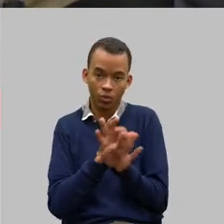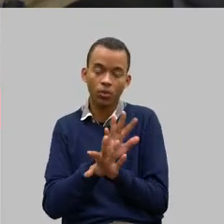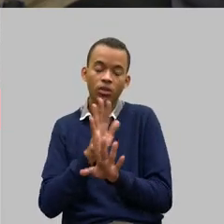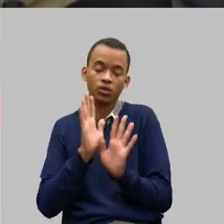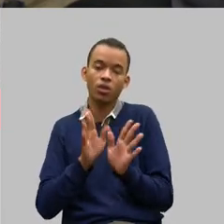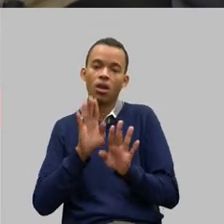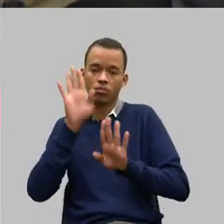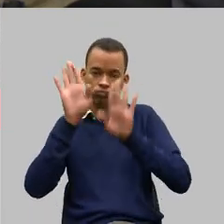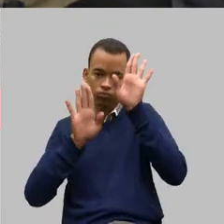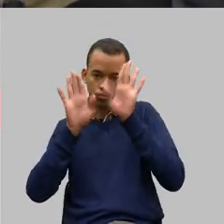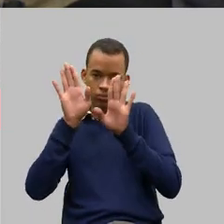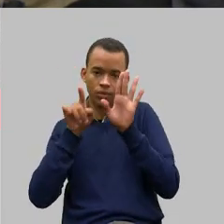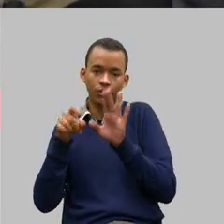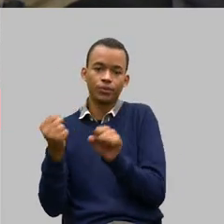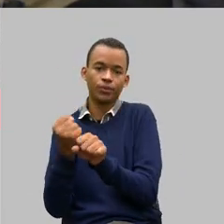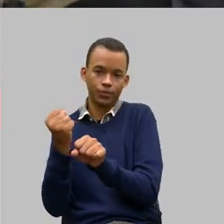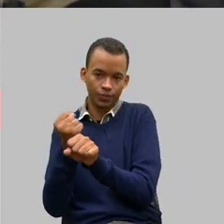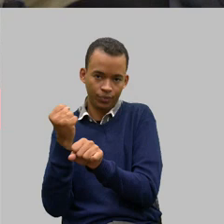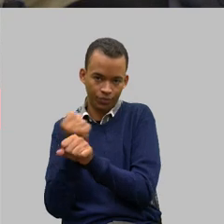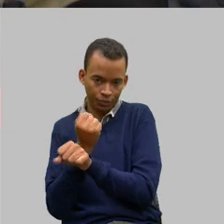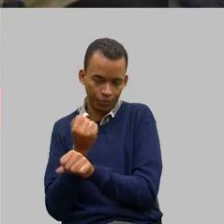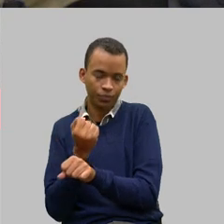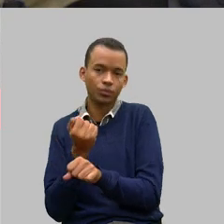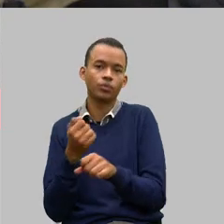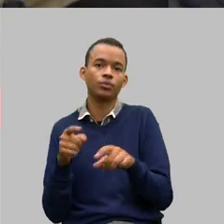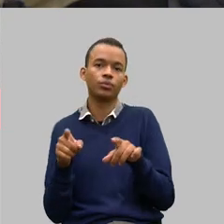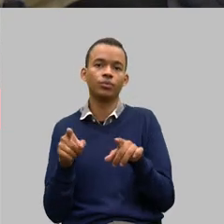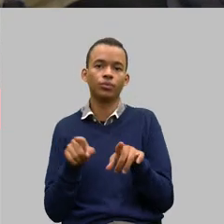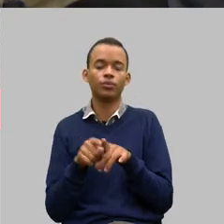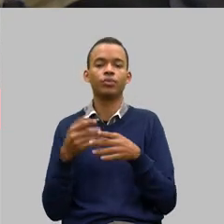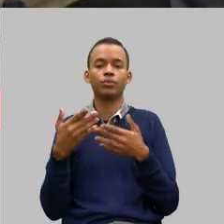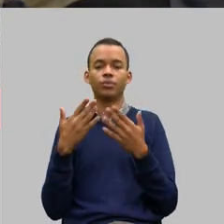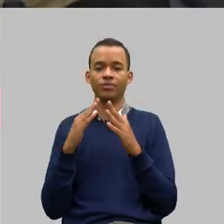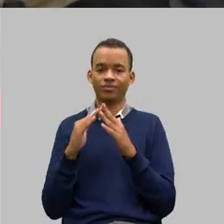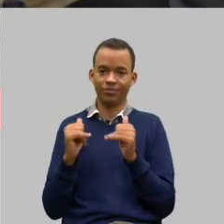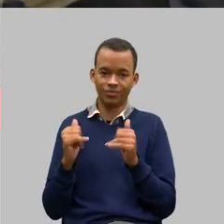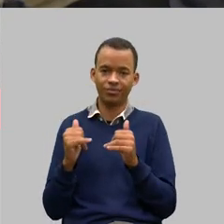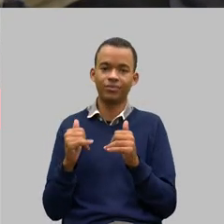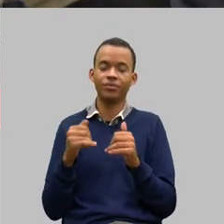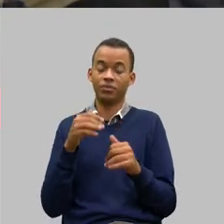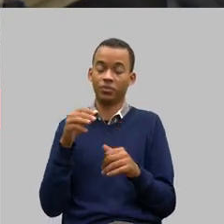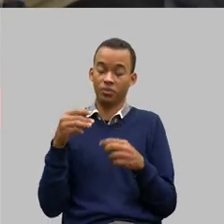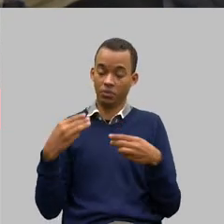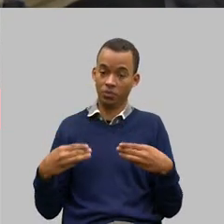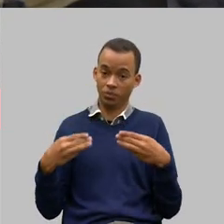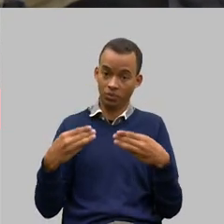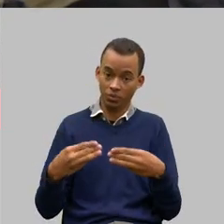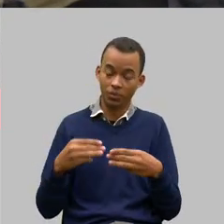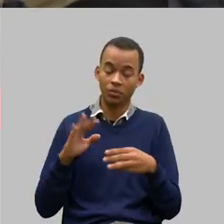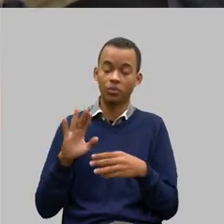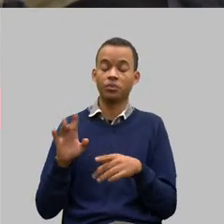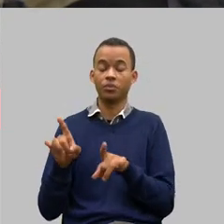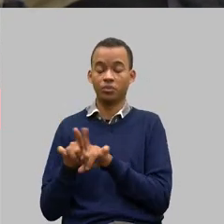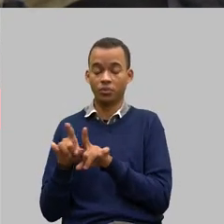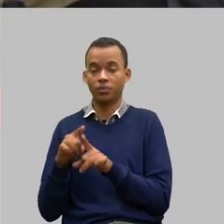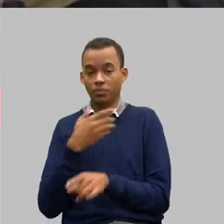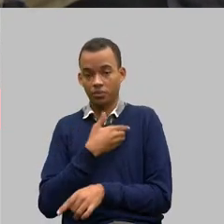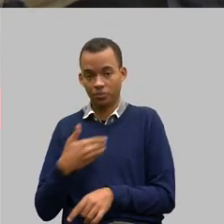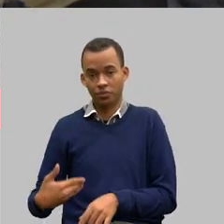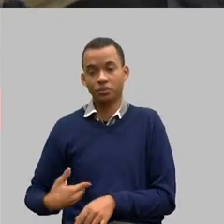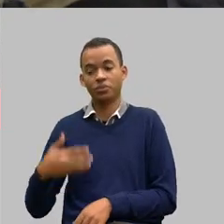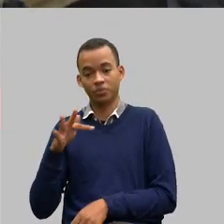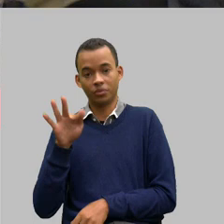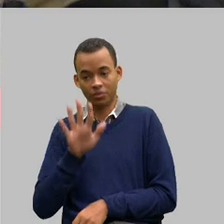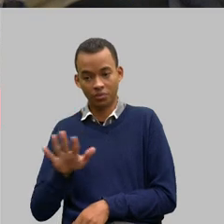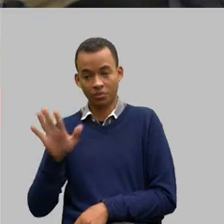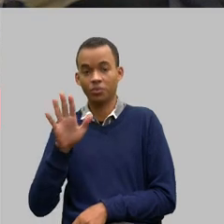Guapé vamos pedir essa excepcionalidade ao Ministério E dependemos então dessa tratativa no âmbito Federal mas sabemos da importância desse trecho né Já temos